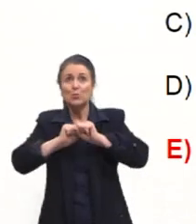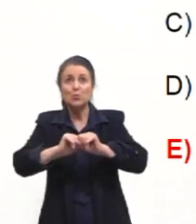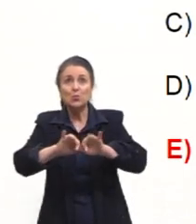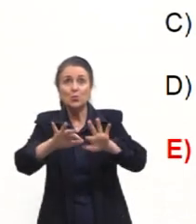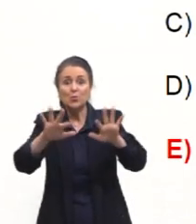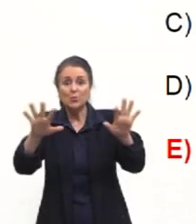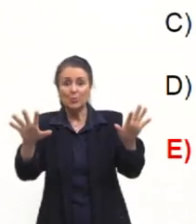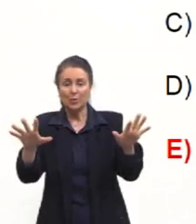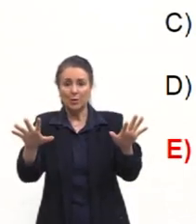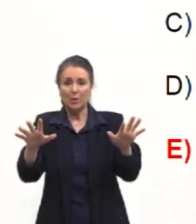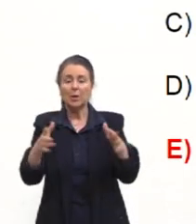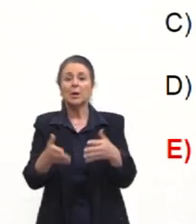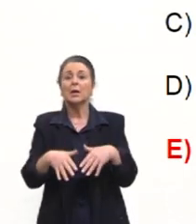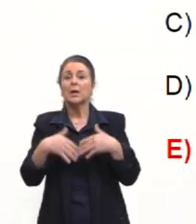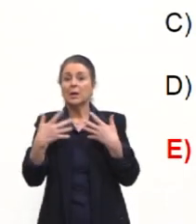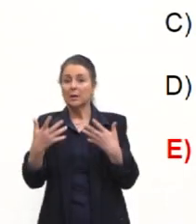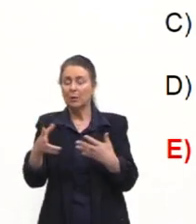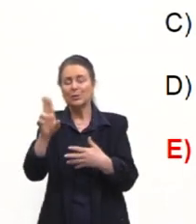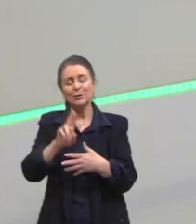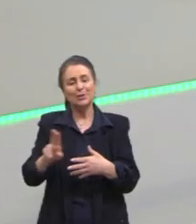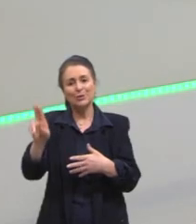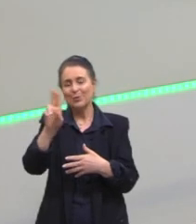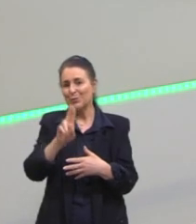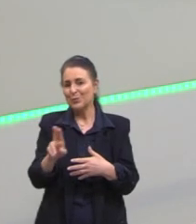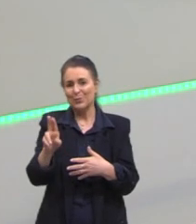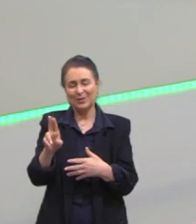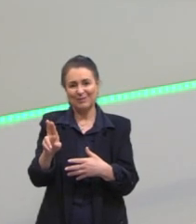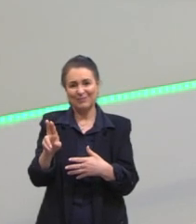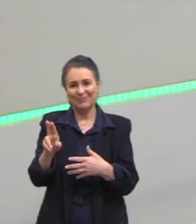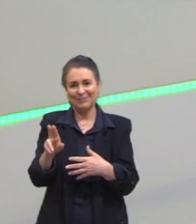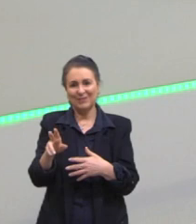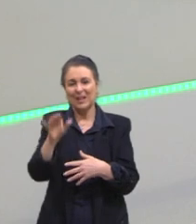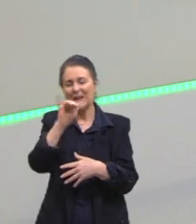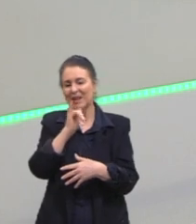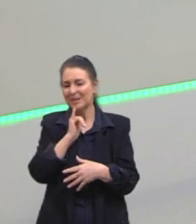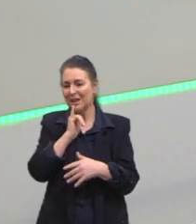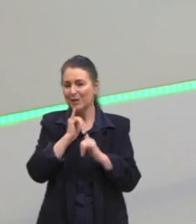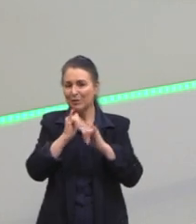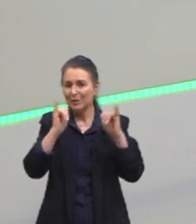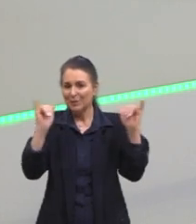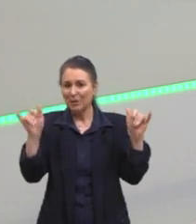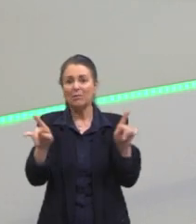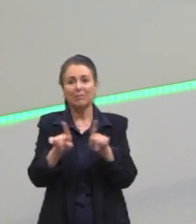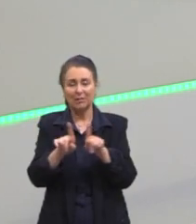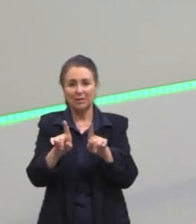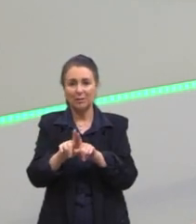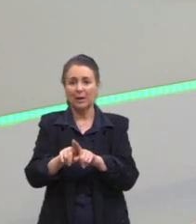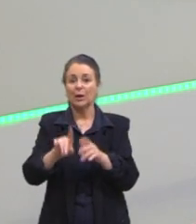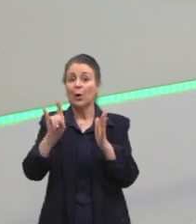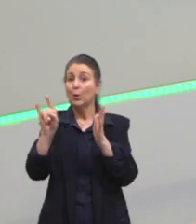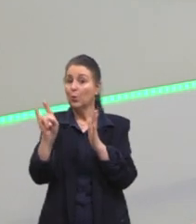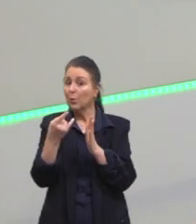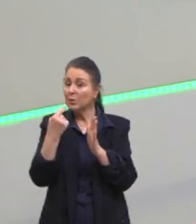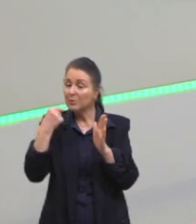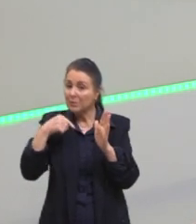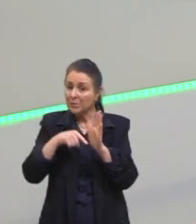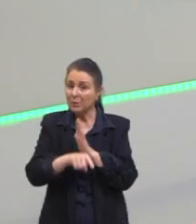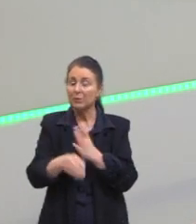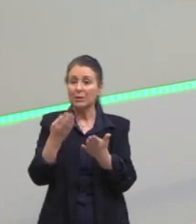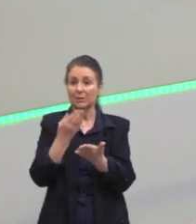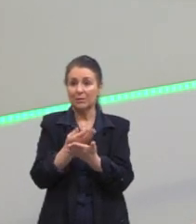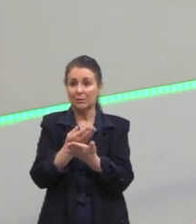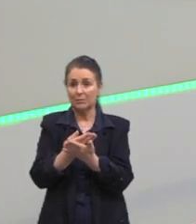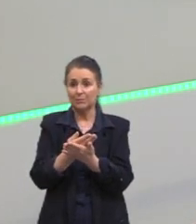e a gente perde aquela maneira usual de passar informações. Última questãozinha aí para a gente fechar a nossa